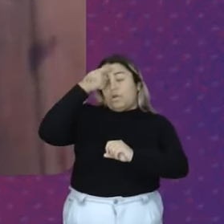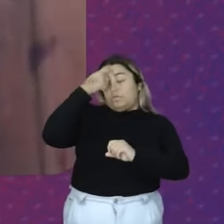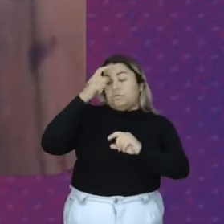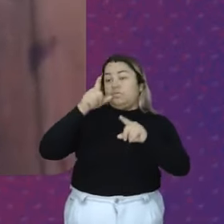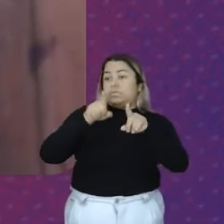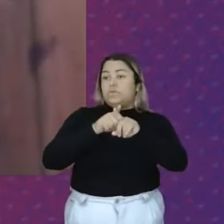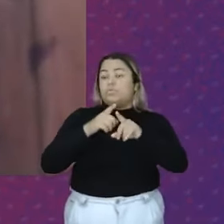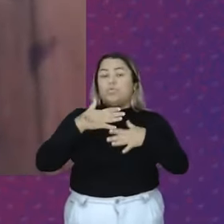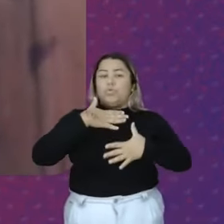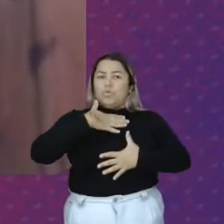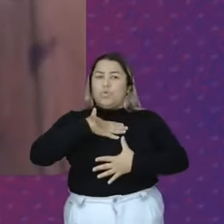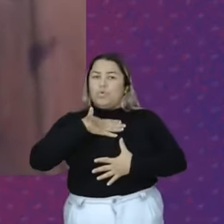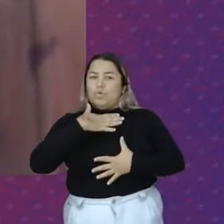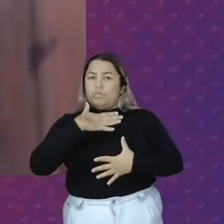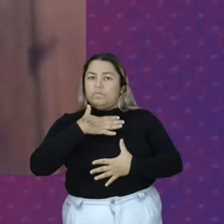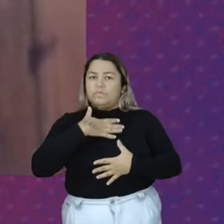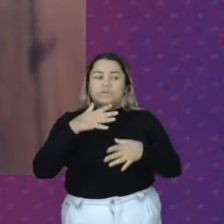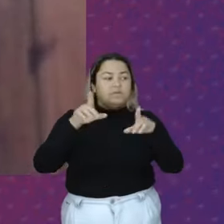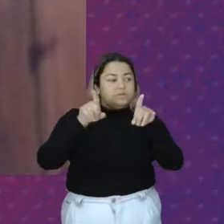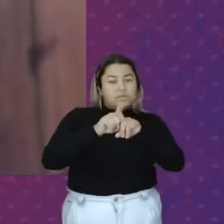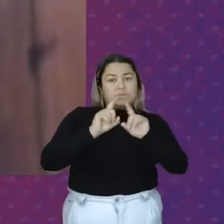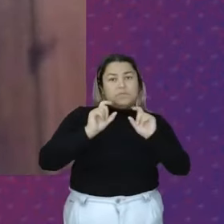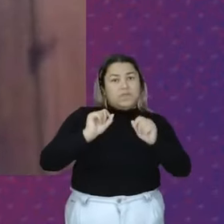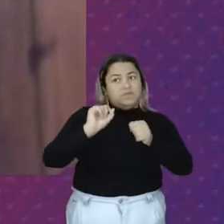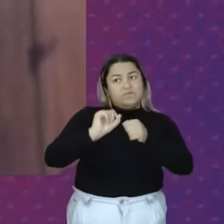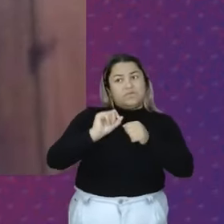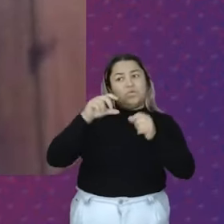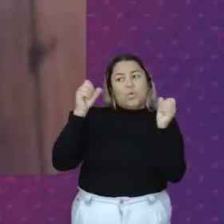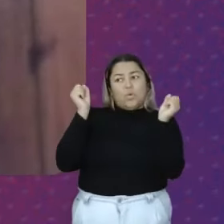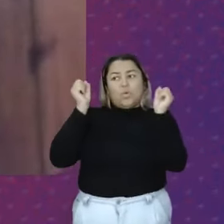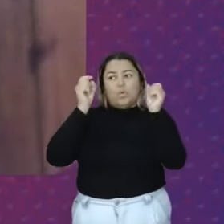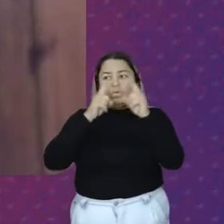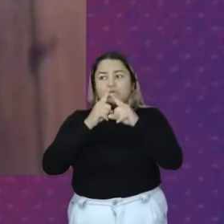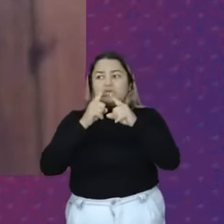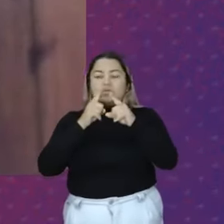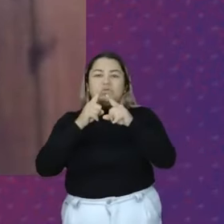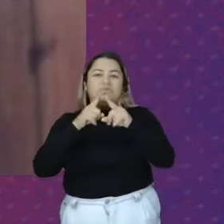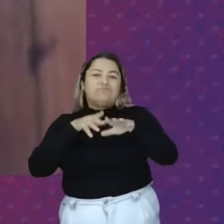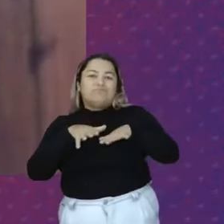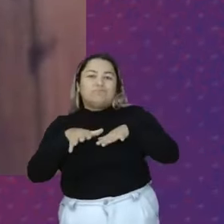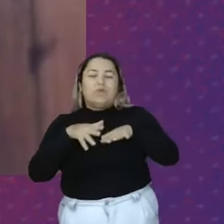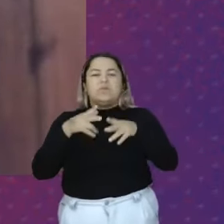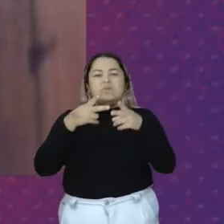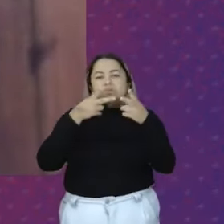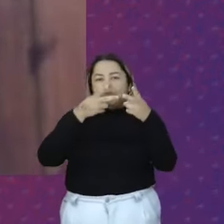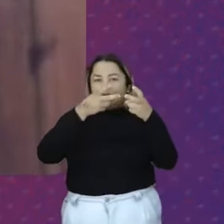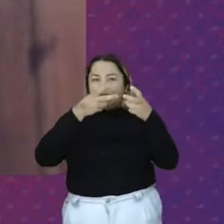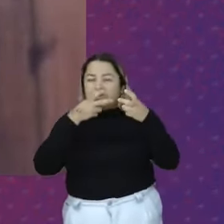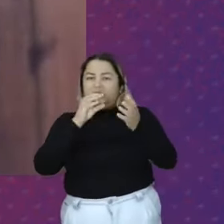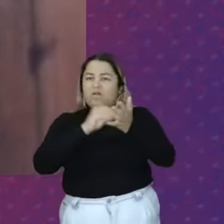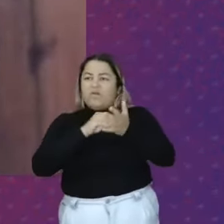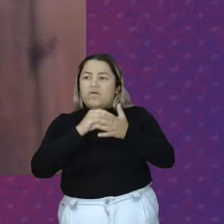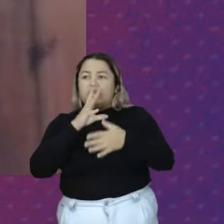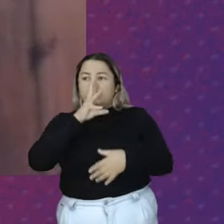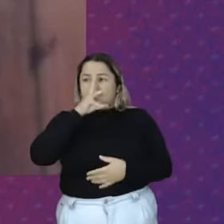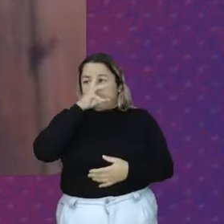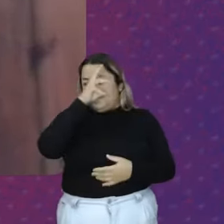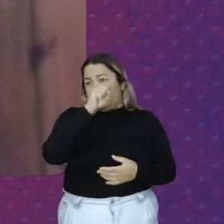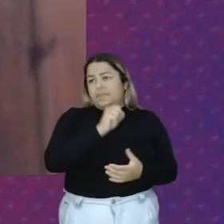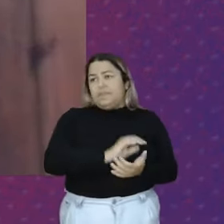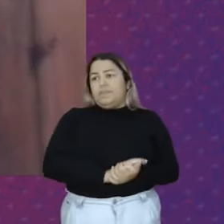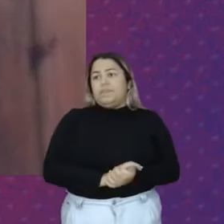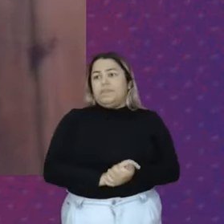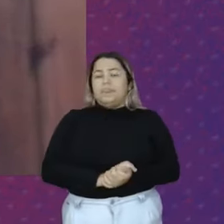do meu corpo isso esse dis fez com que eu tenha dificuldade de locomoção e de percepção e falta de força na